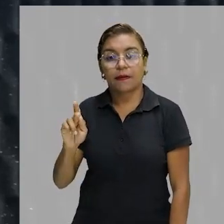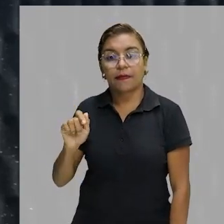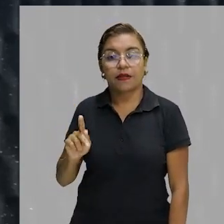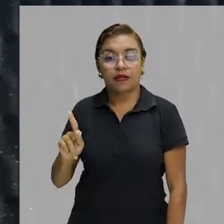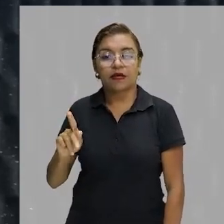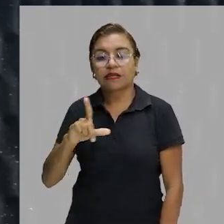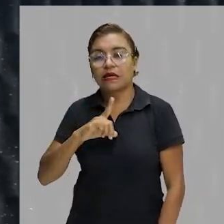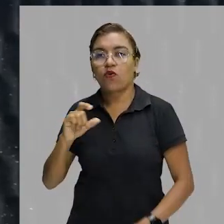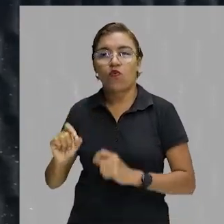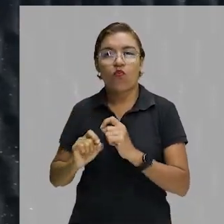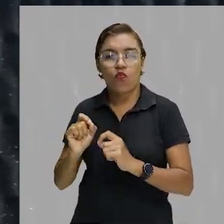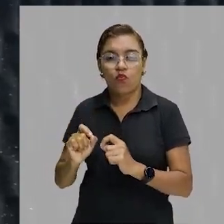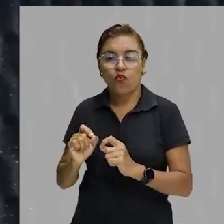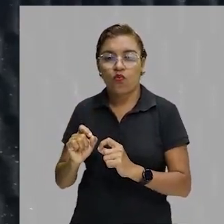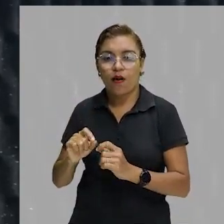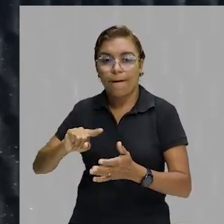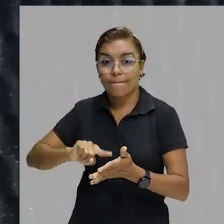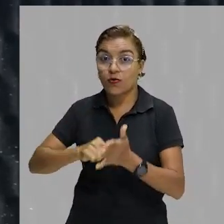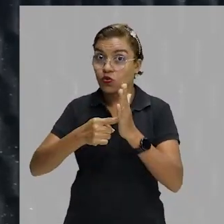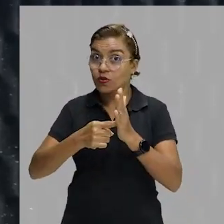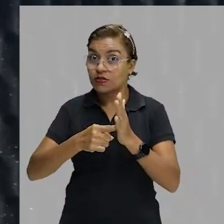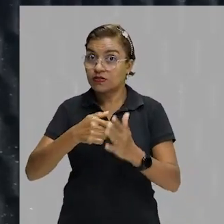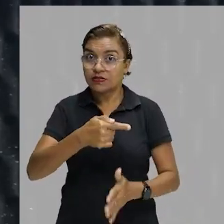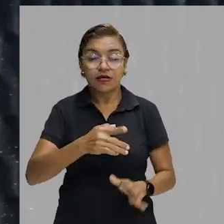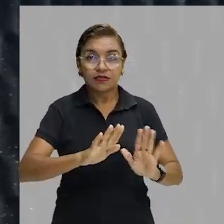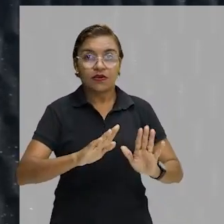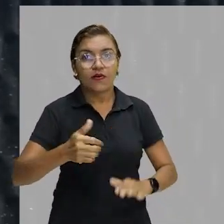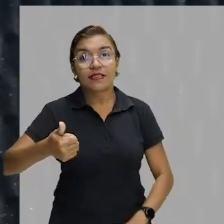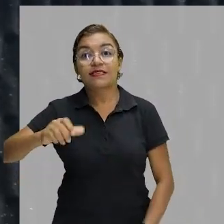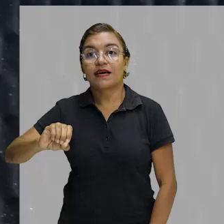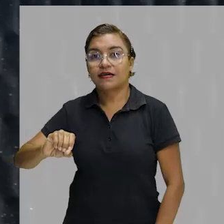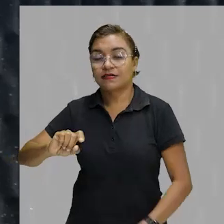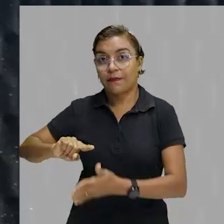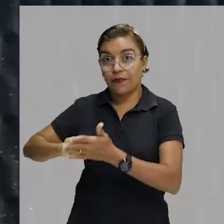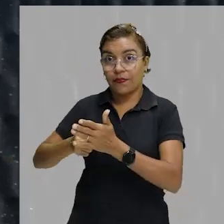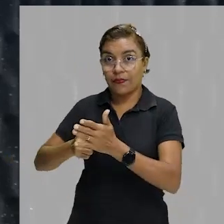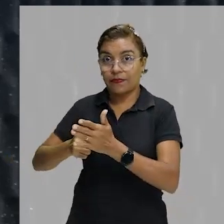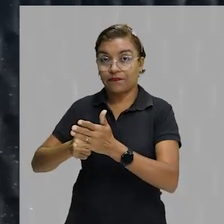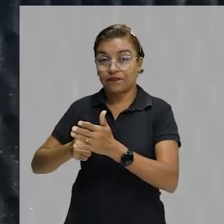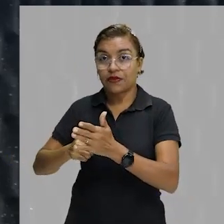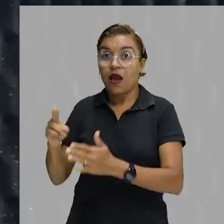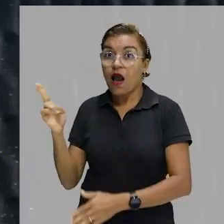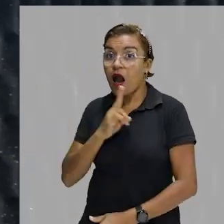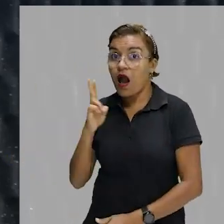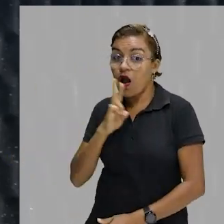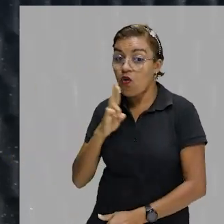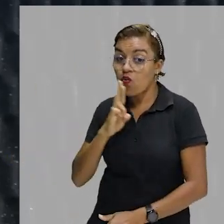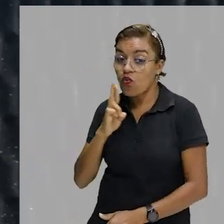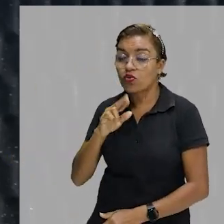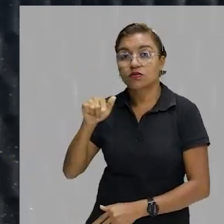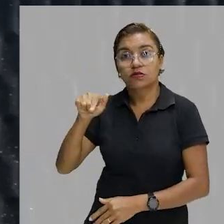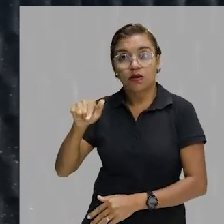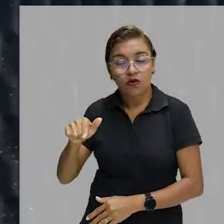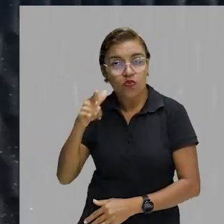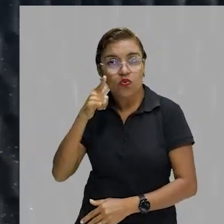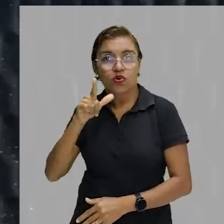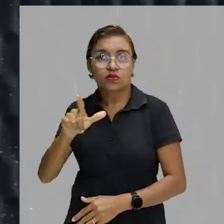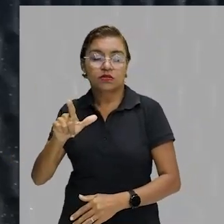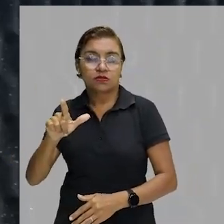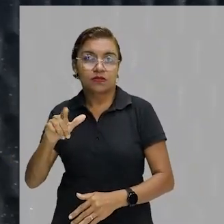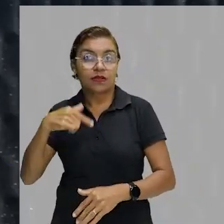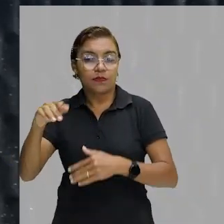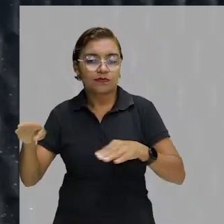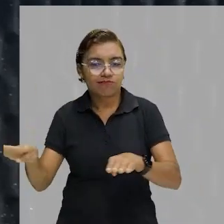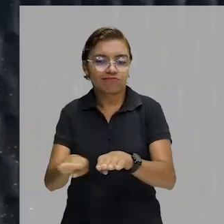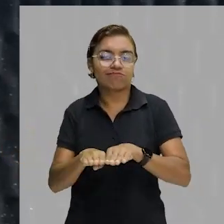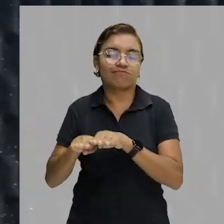que aqui a pontuação já não era de 7, era de 10. As russas chegaram a colocar 7-2, elas empataram o jogo